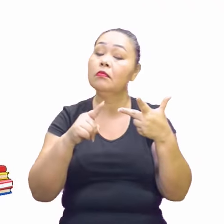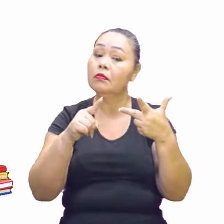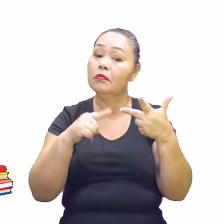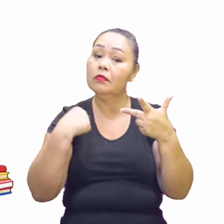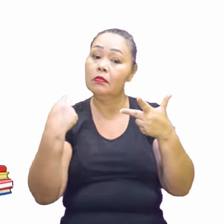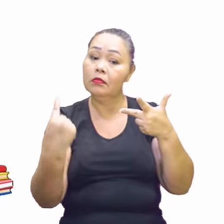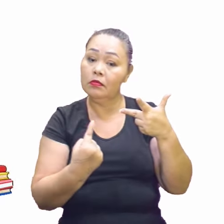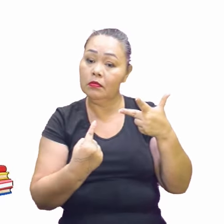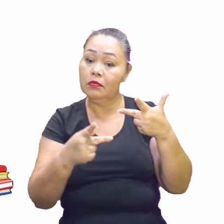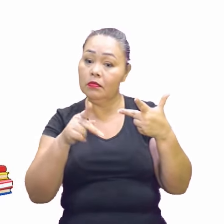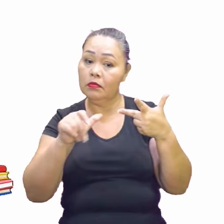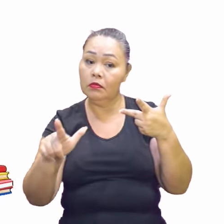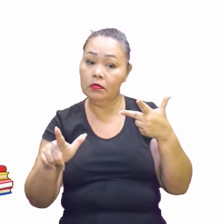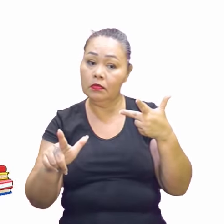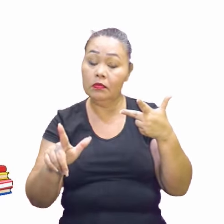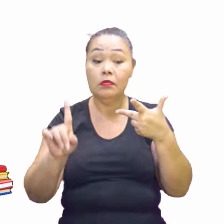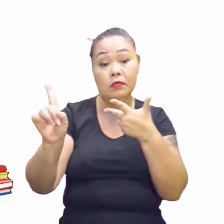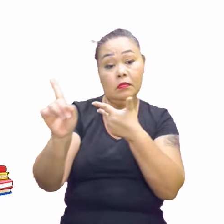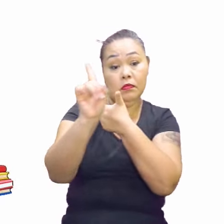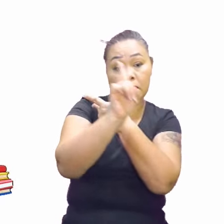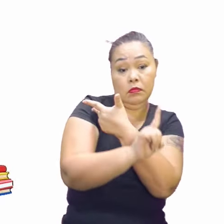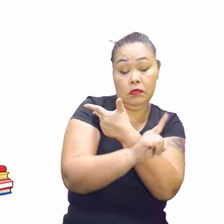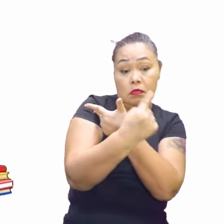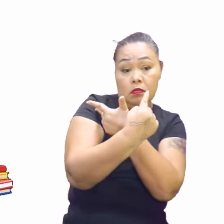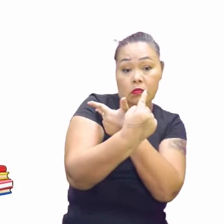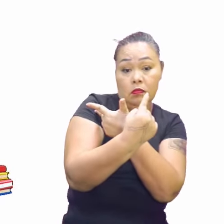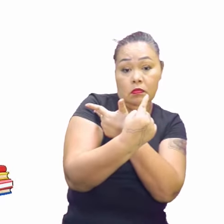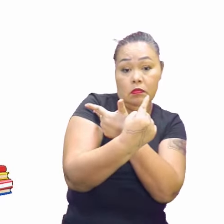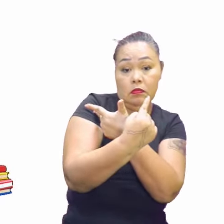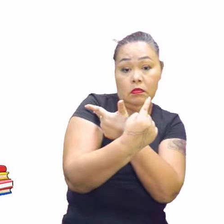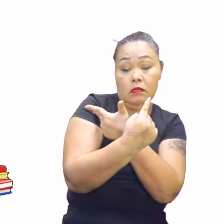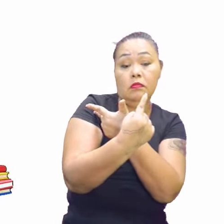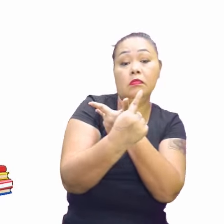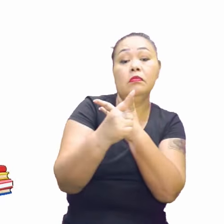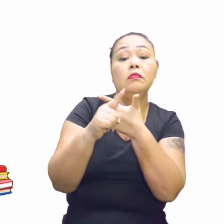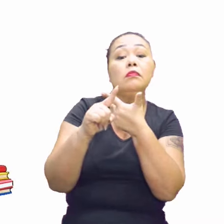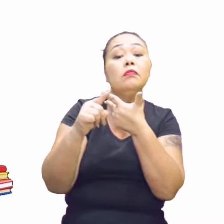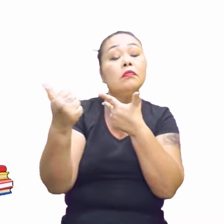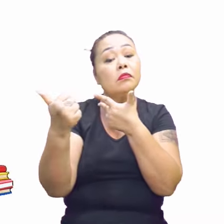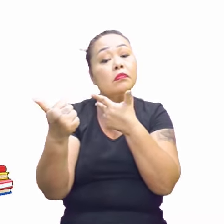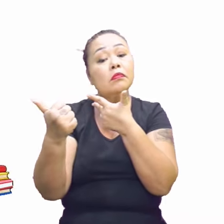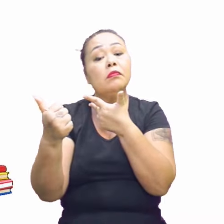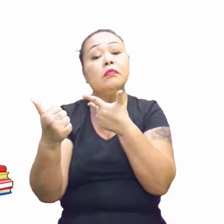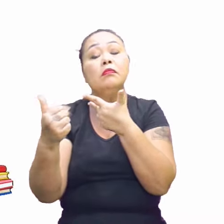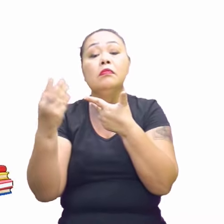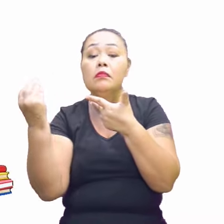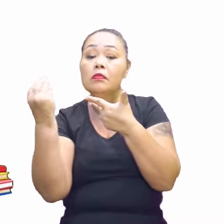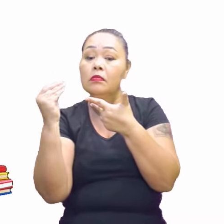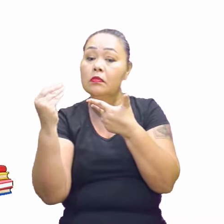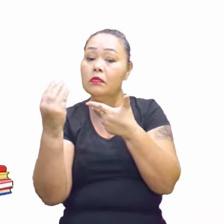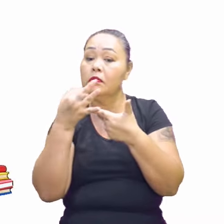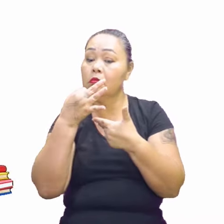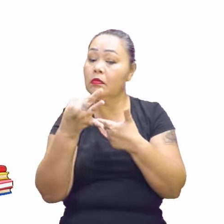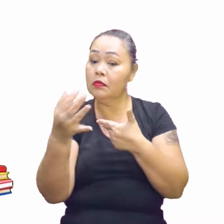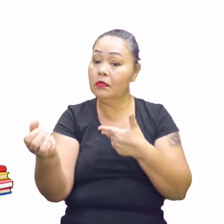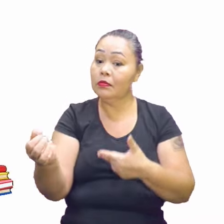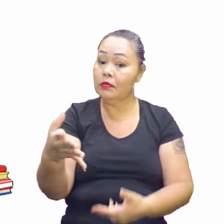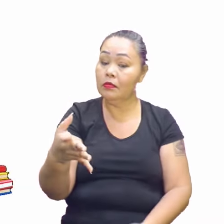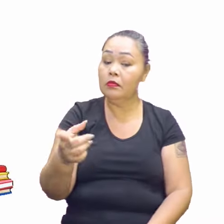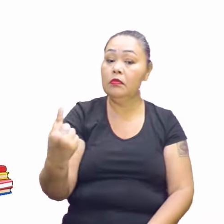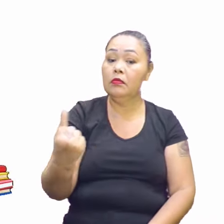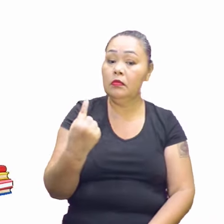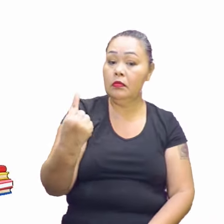plural, mas aqui é a primeira e aqui, ó, propusemos sugestões inovadoras.